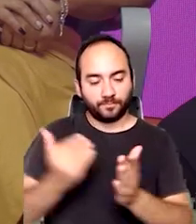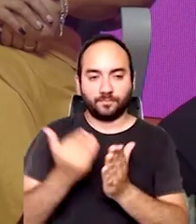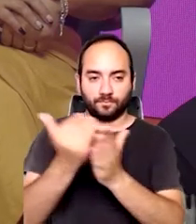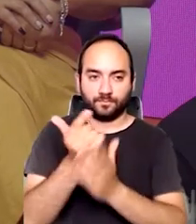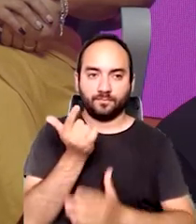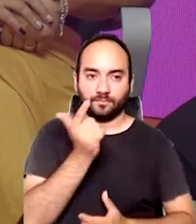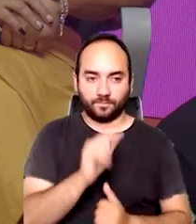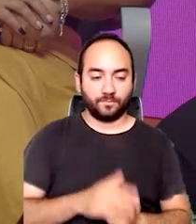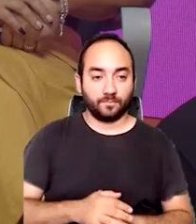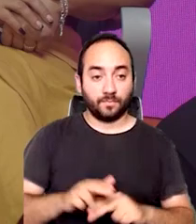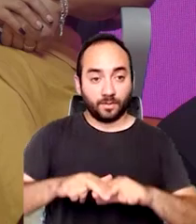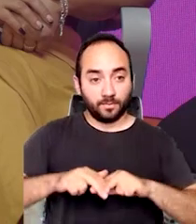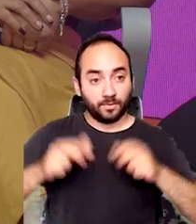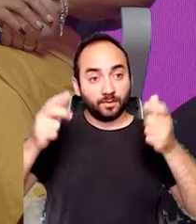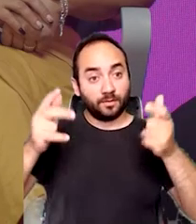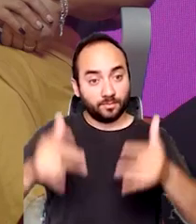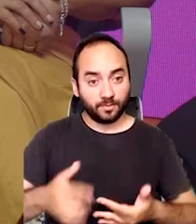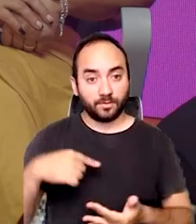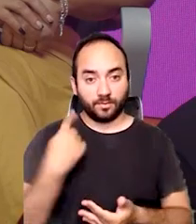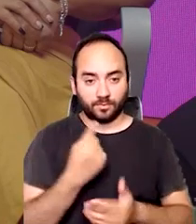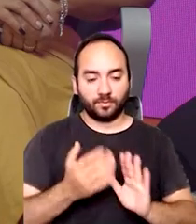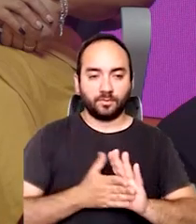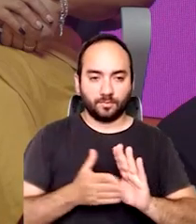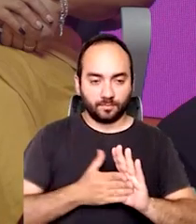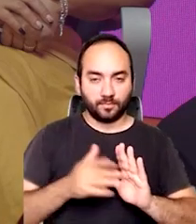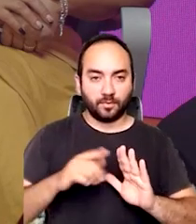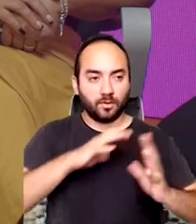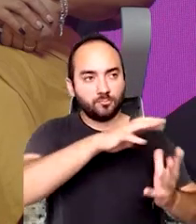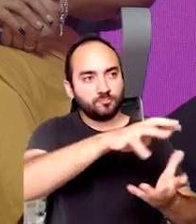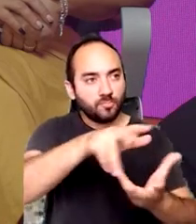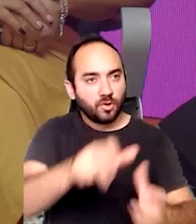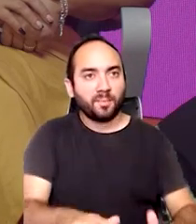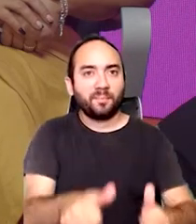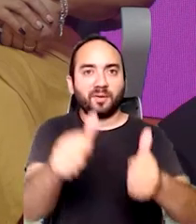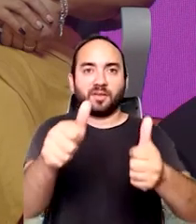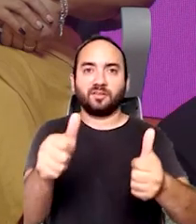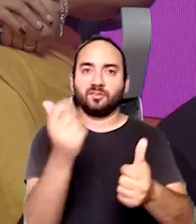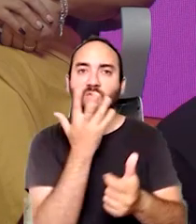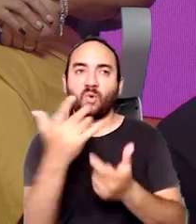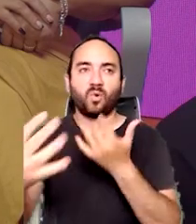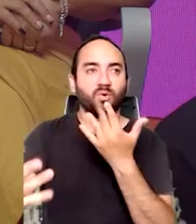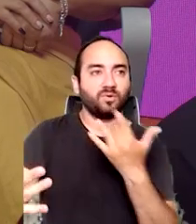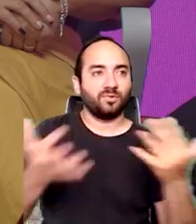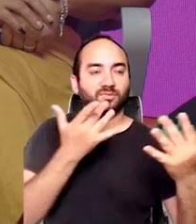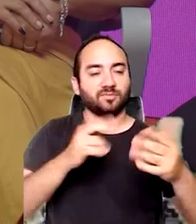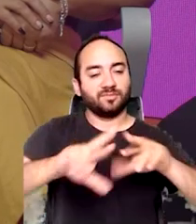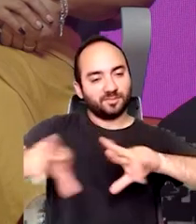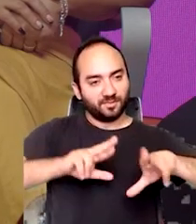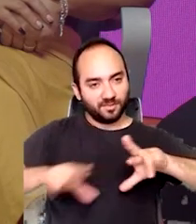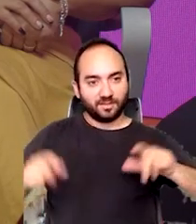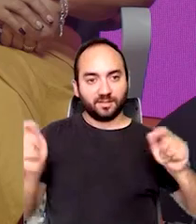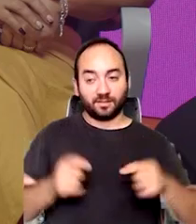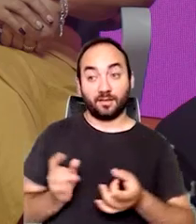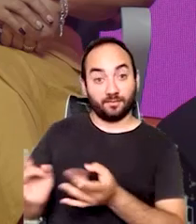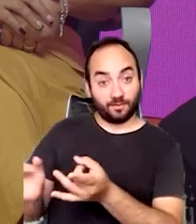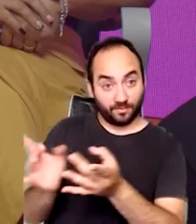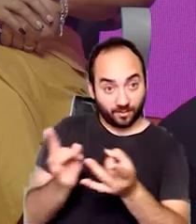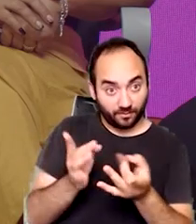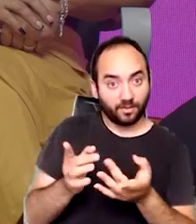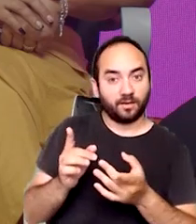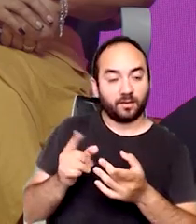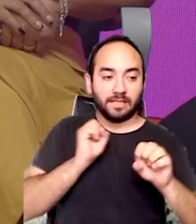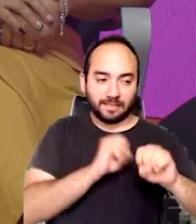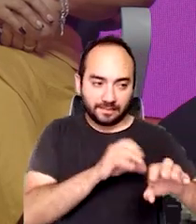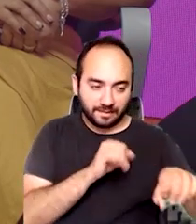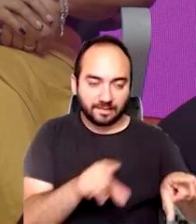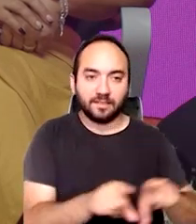expandir o repertório então por isso que eu falo que como nosso propósito a deixar o mundo um lugar mais colorido de diferentes maneiras vendendo os